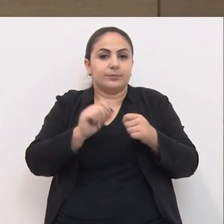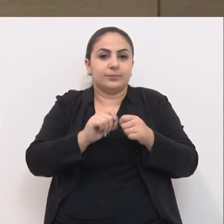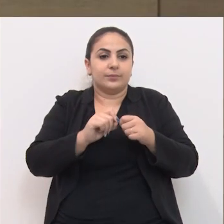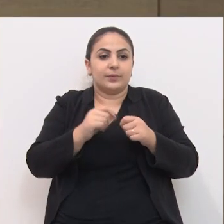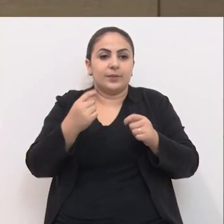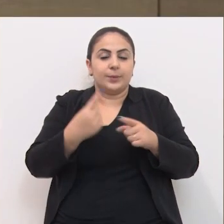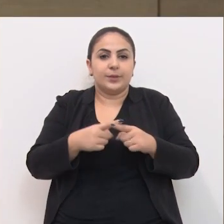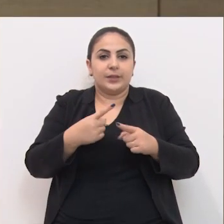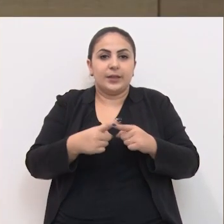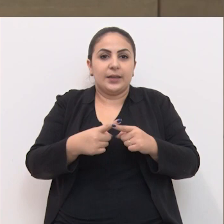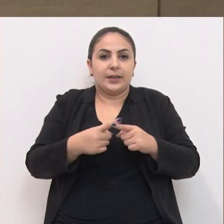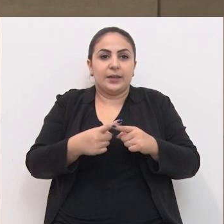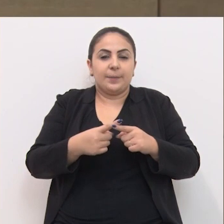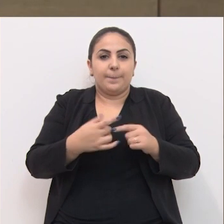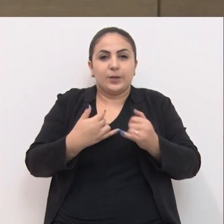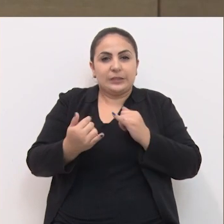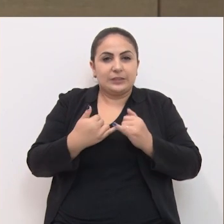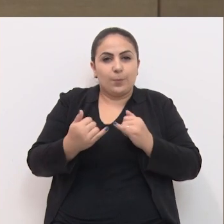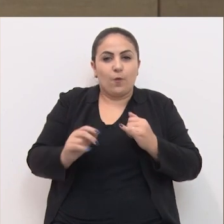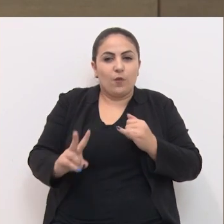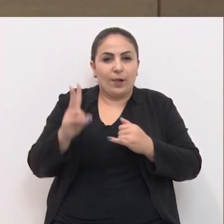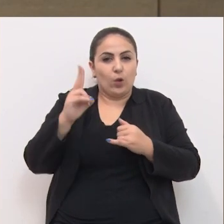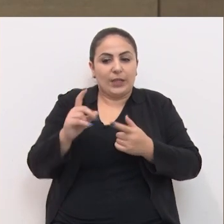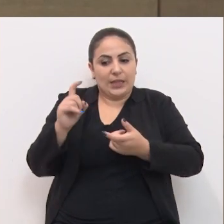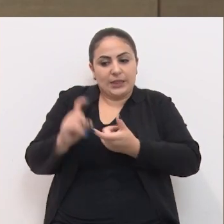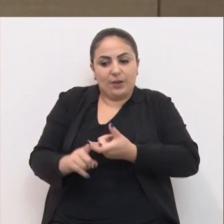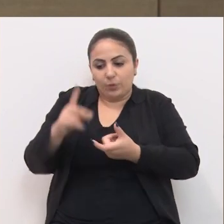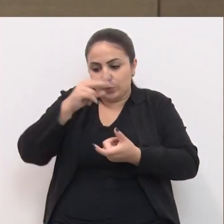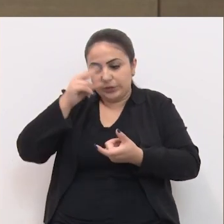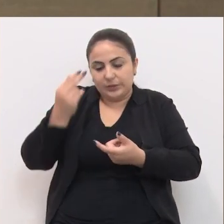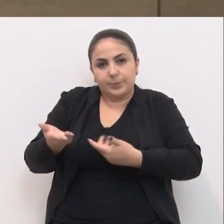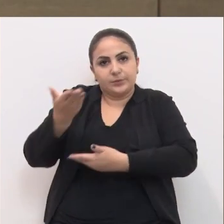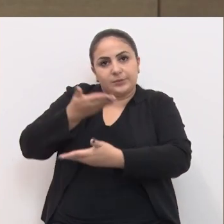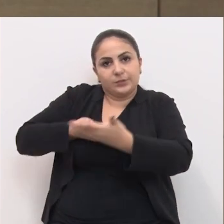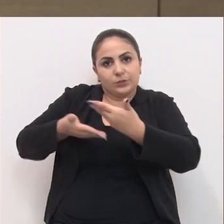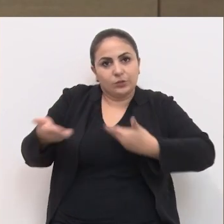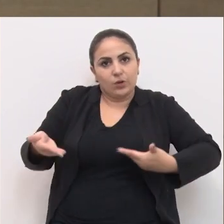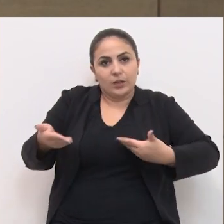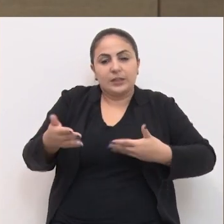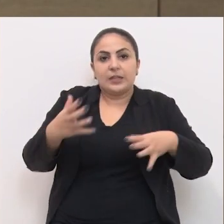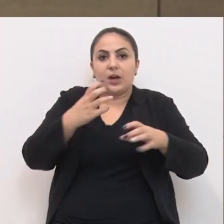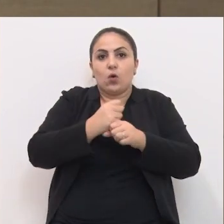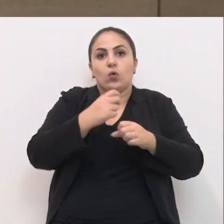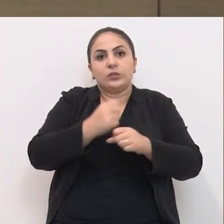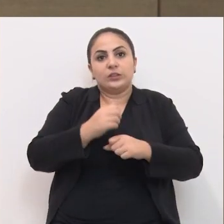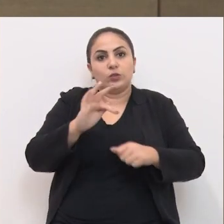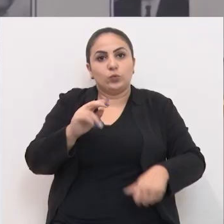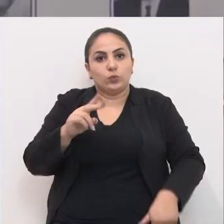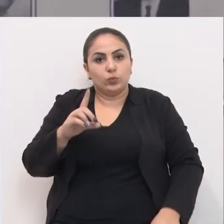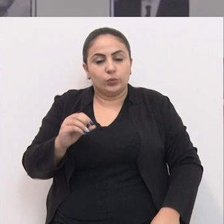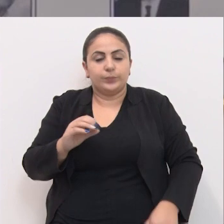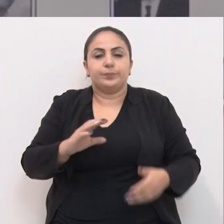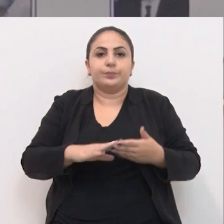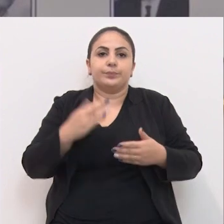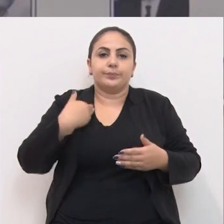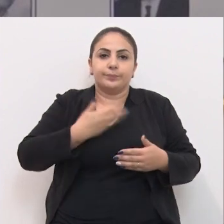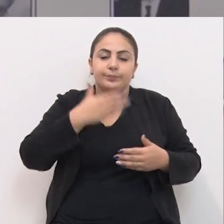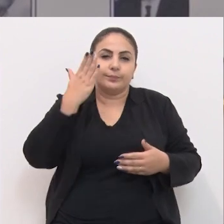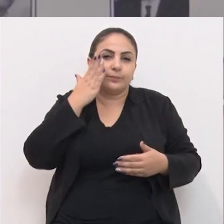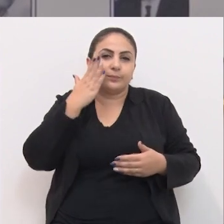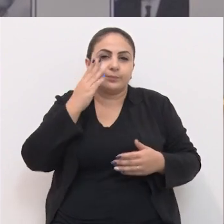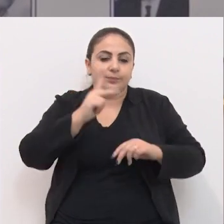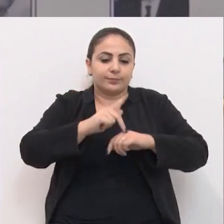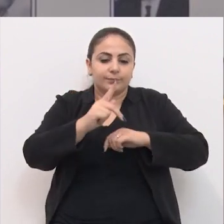de Incentivo à Segurança Pública, de autoria do vereador Márcio Patucci. A matéria abre espaço para que